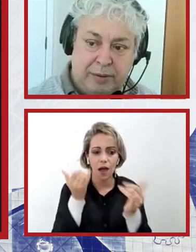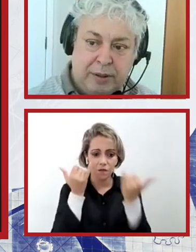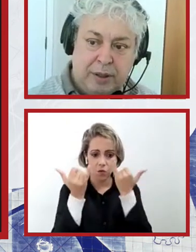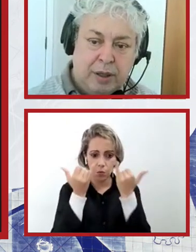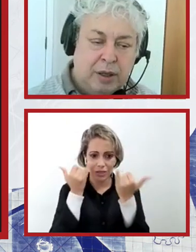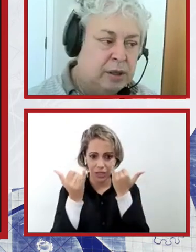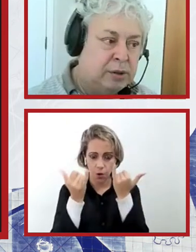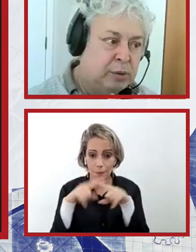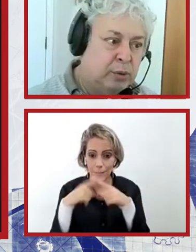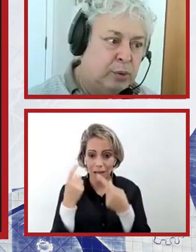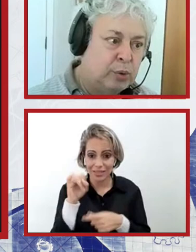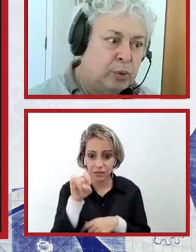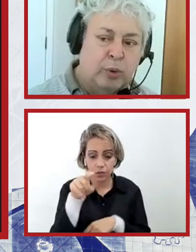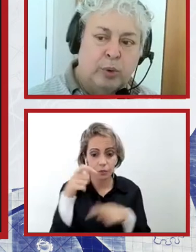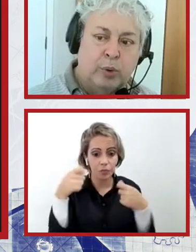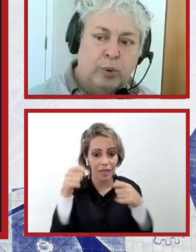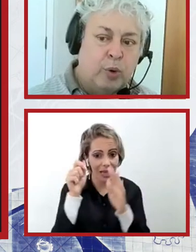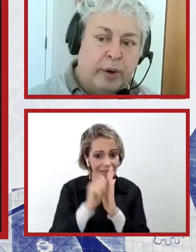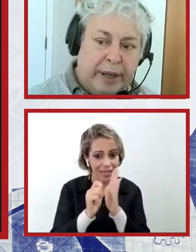escrever